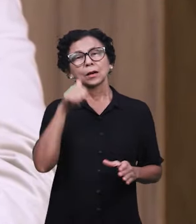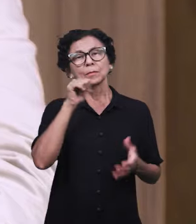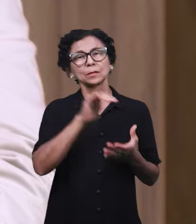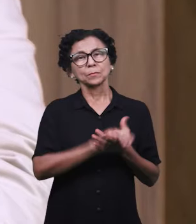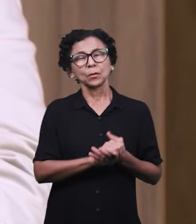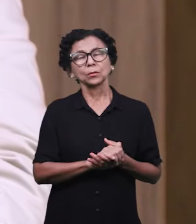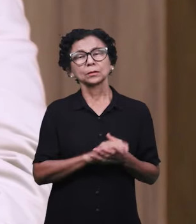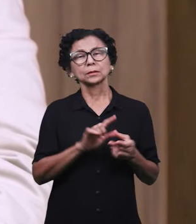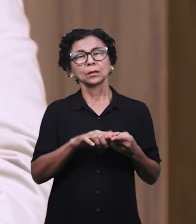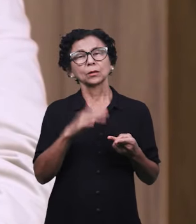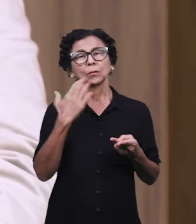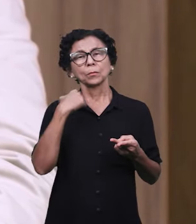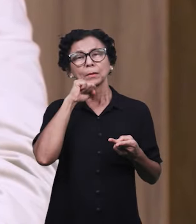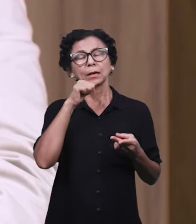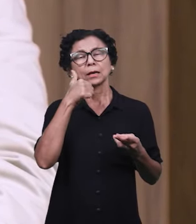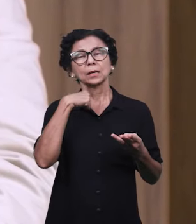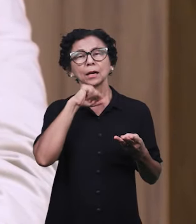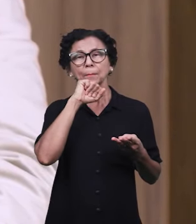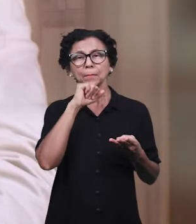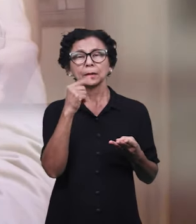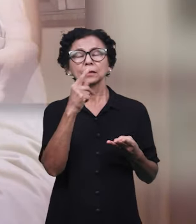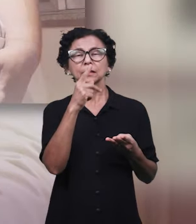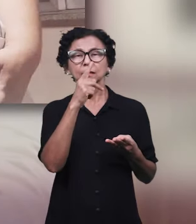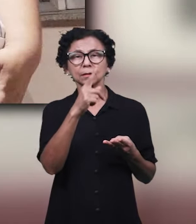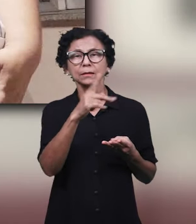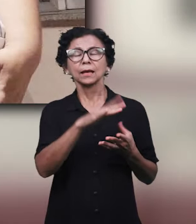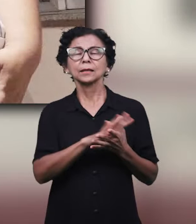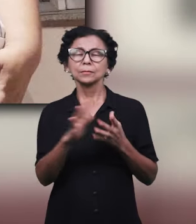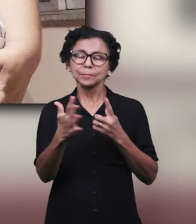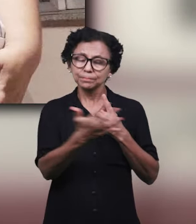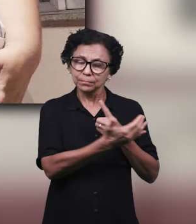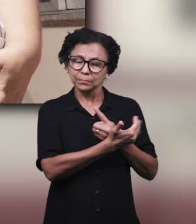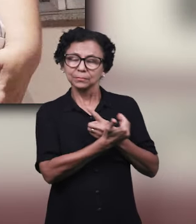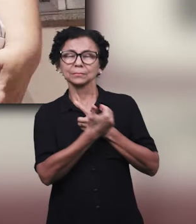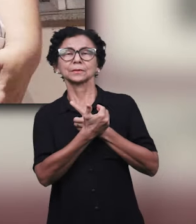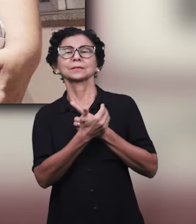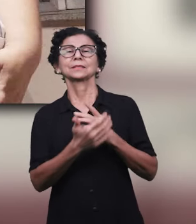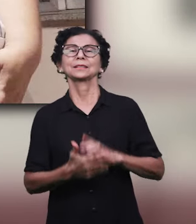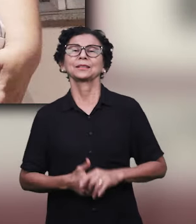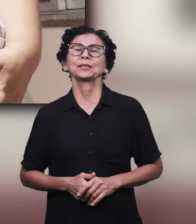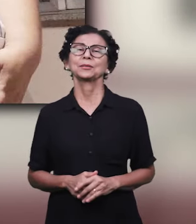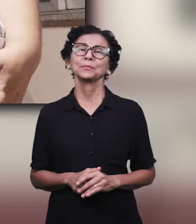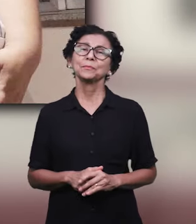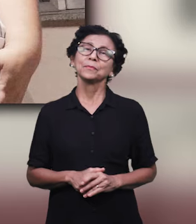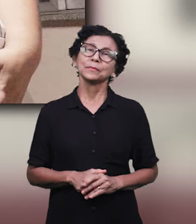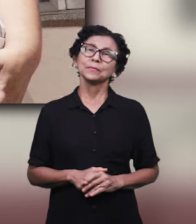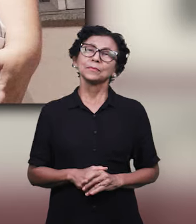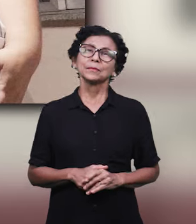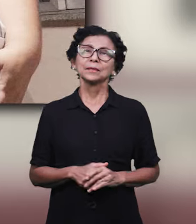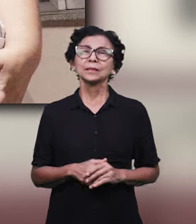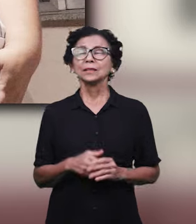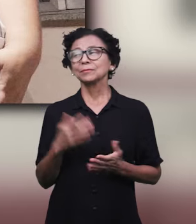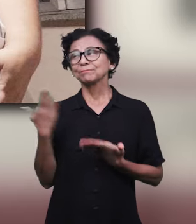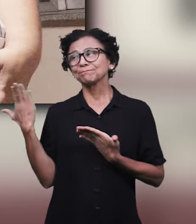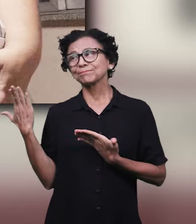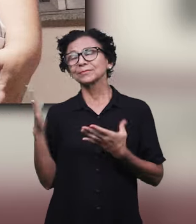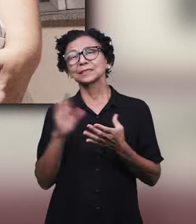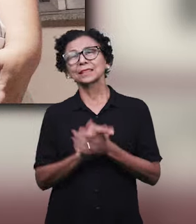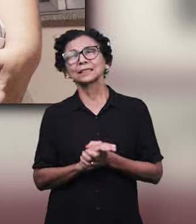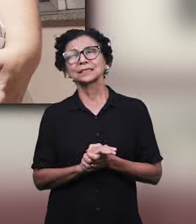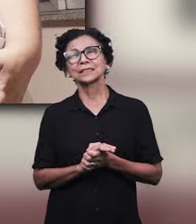nós nos conhecemos melhor, eu e minha esposa, e casamos. Estamos aí 18 anos casados, dois filhos. E sempre